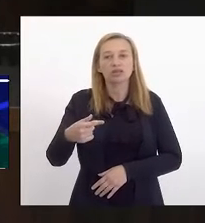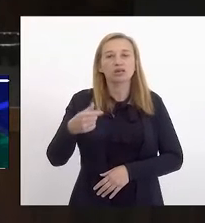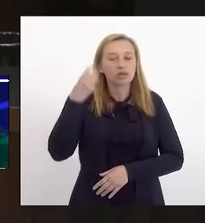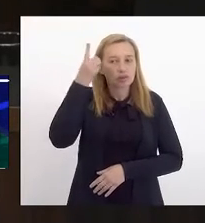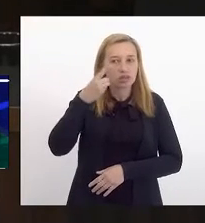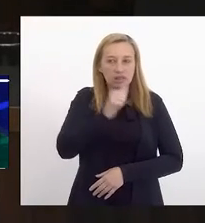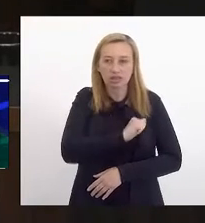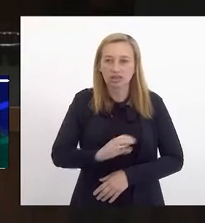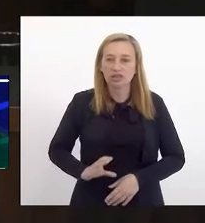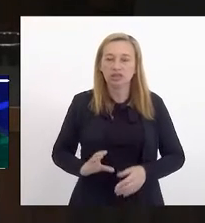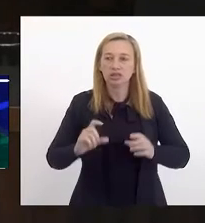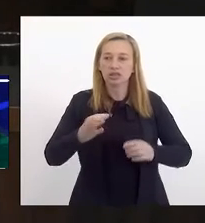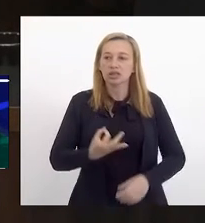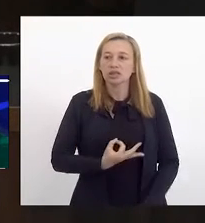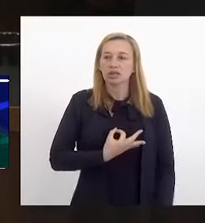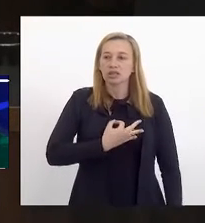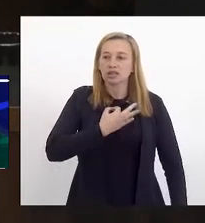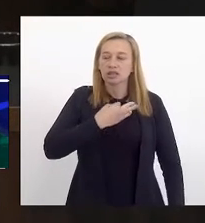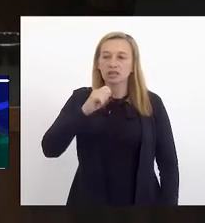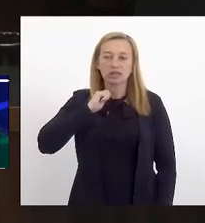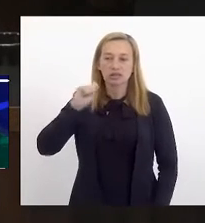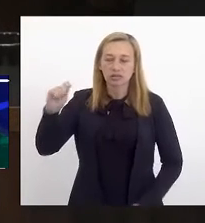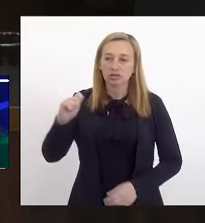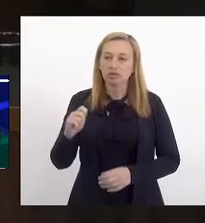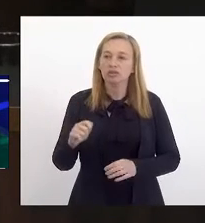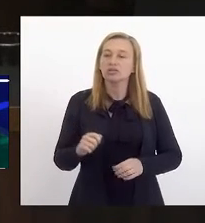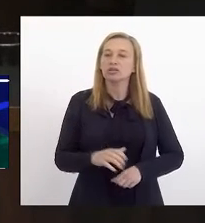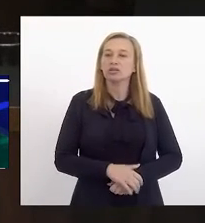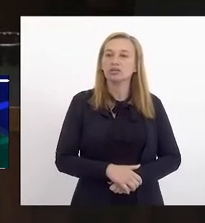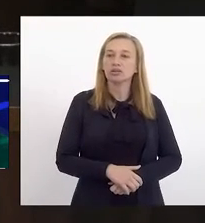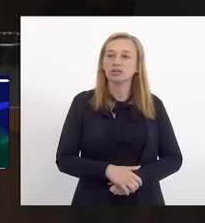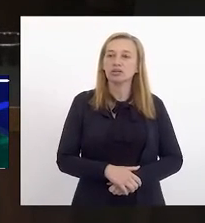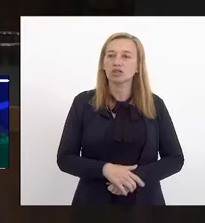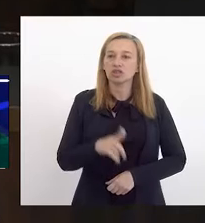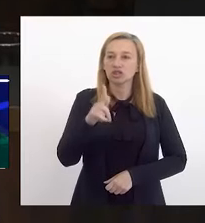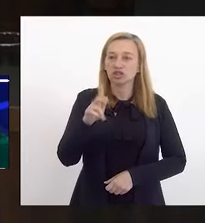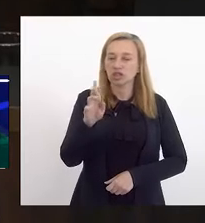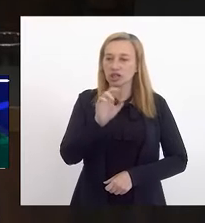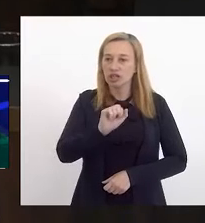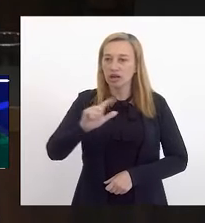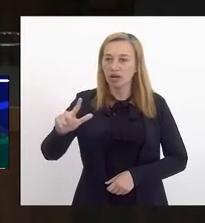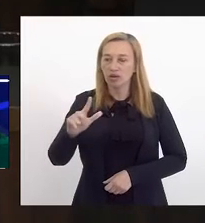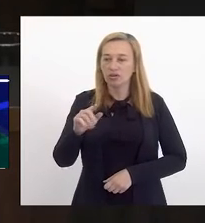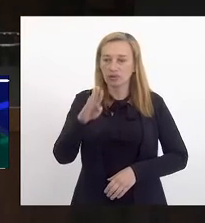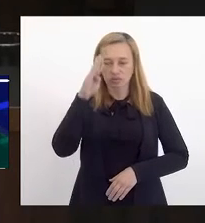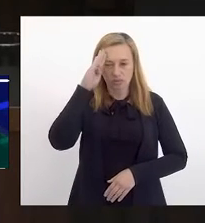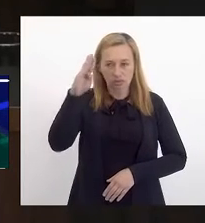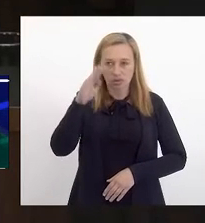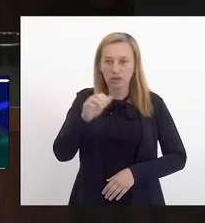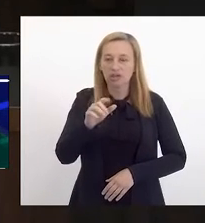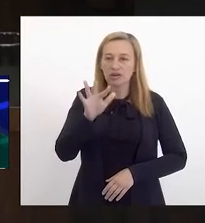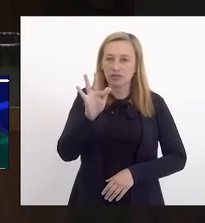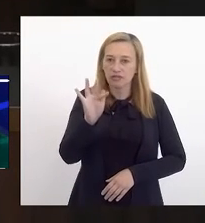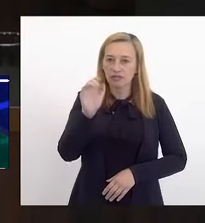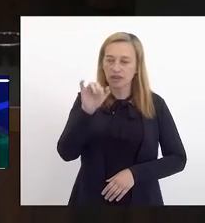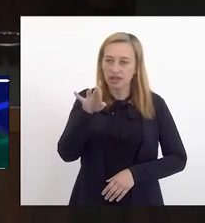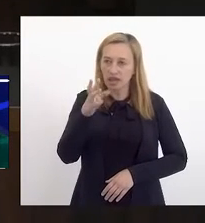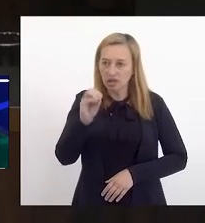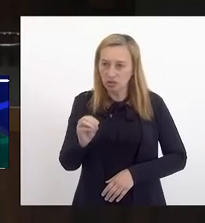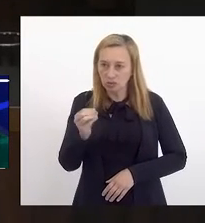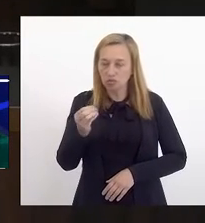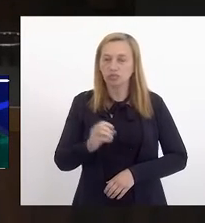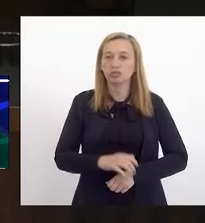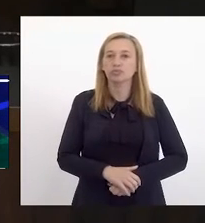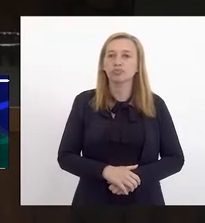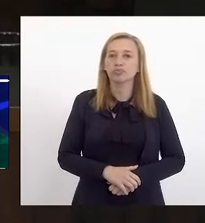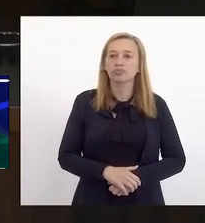Siciliano, que concede medalha Tiradentes e respectivo diploma ao general do Exército Fernando José Santana Soares e